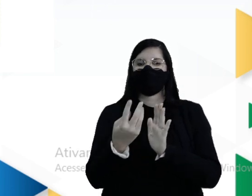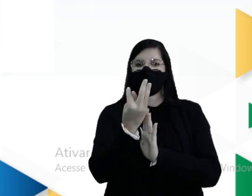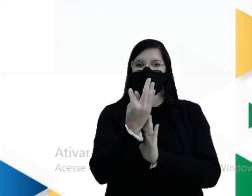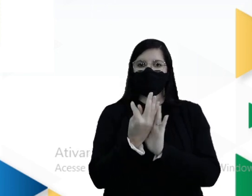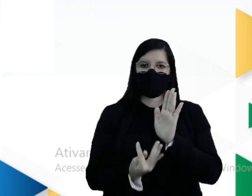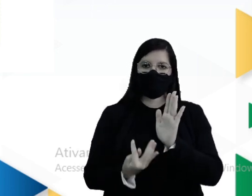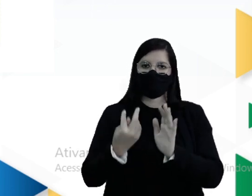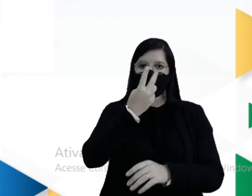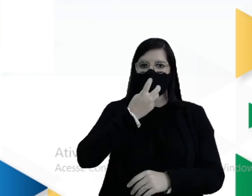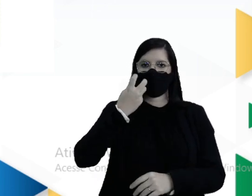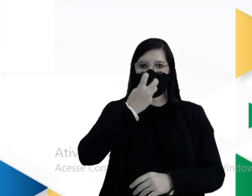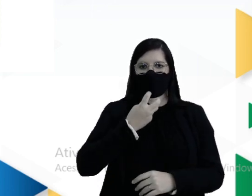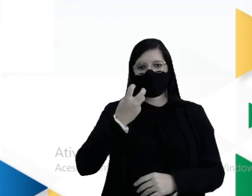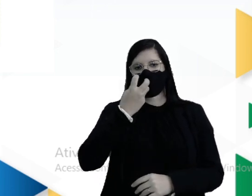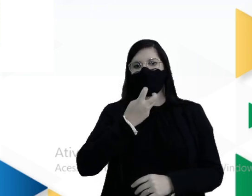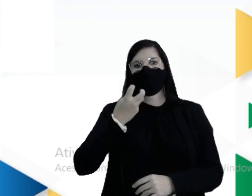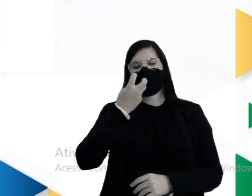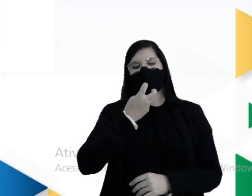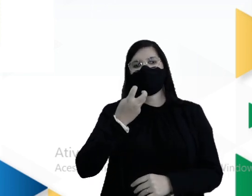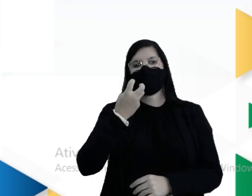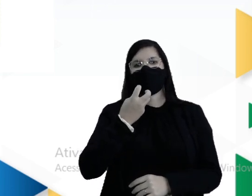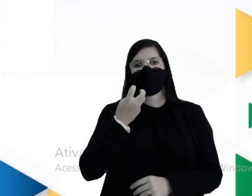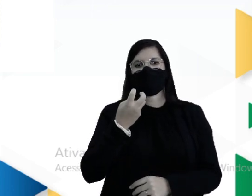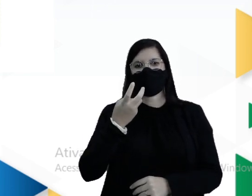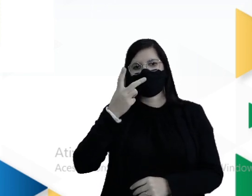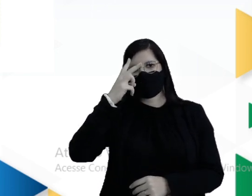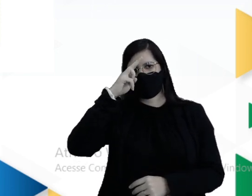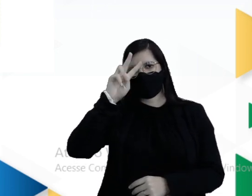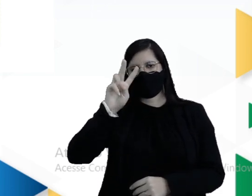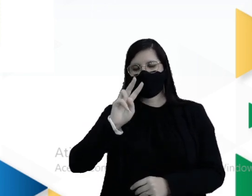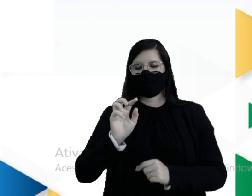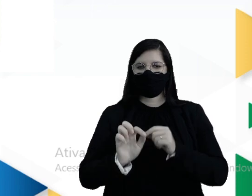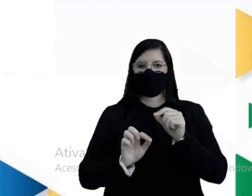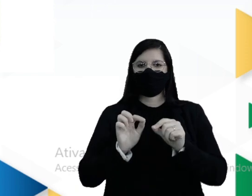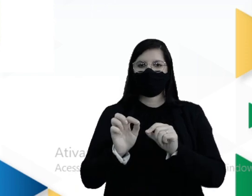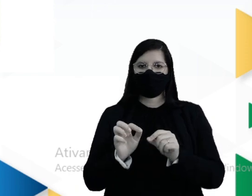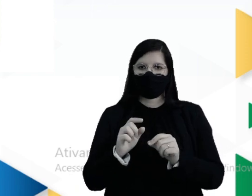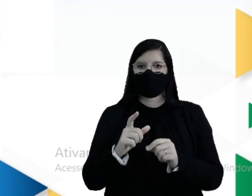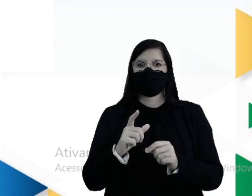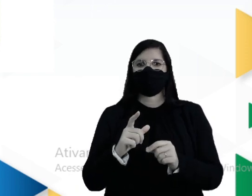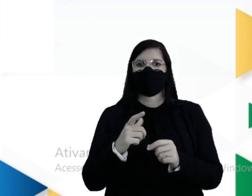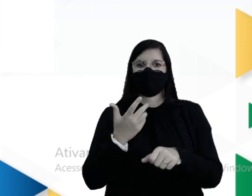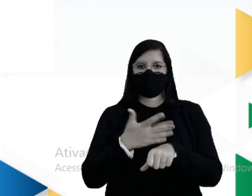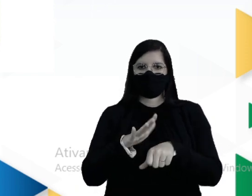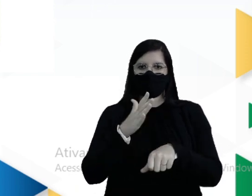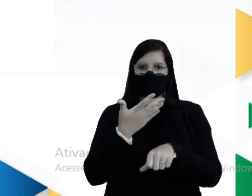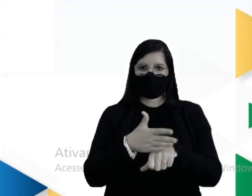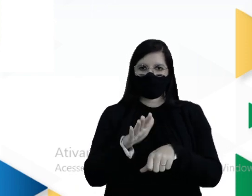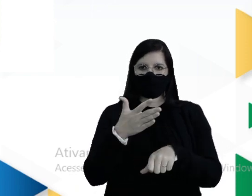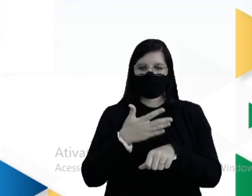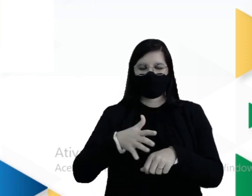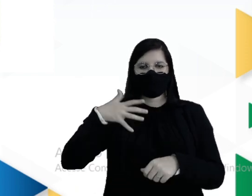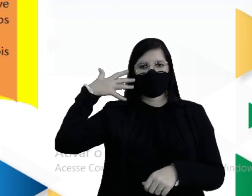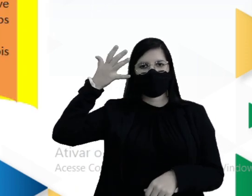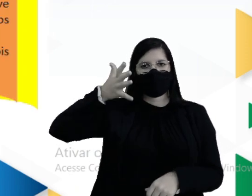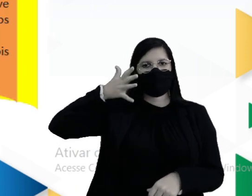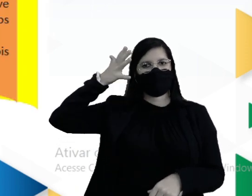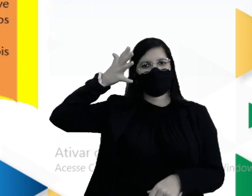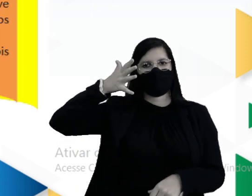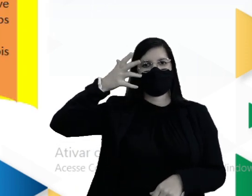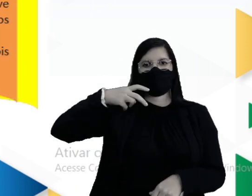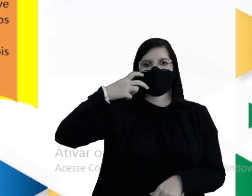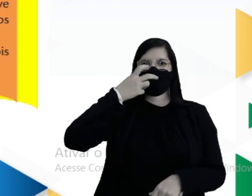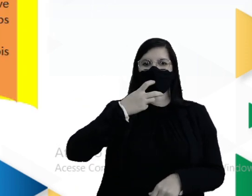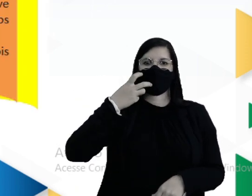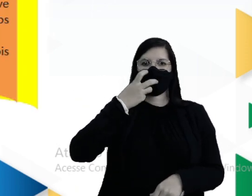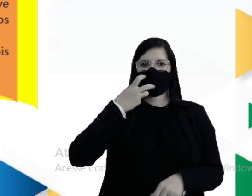textuais orais, certo? Então, lembrar que vocês estão já treinando o discurso oral.